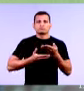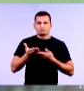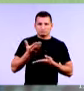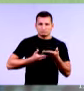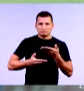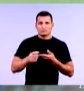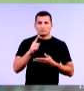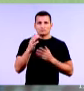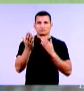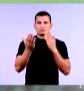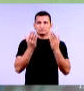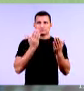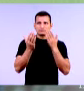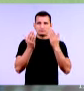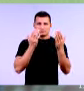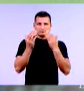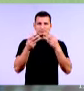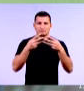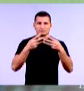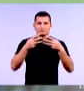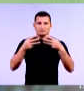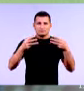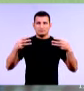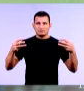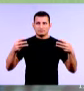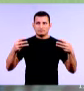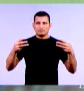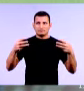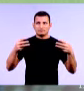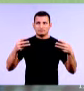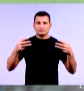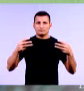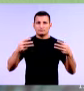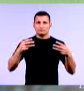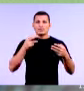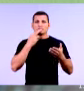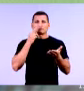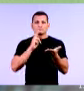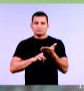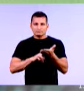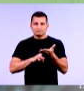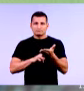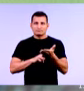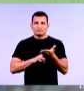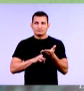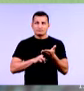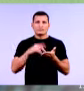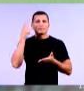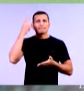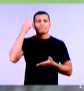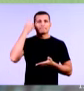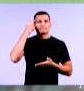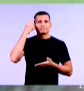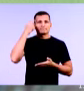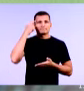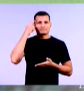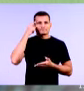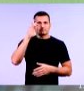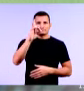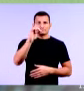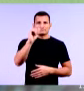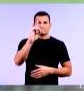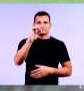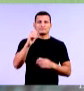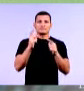vai comparar uma rede de computadores com um serviço postal. Imagine que o dado é